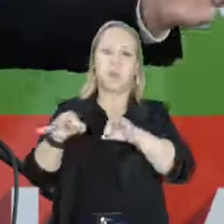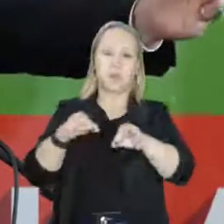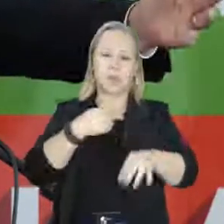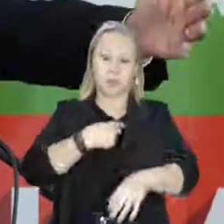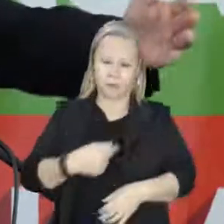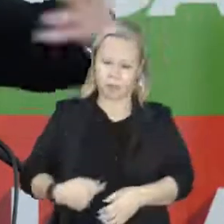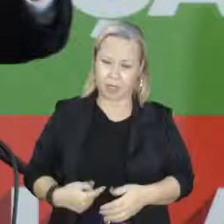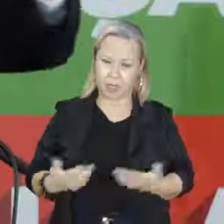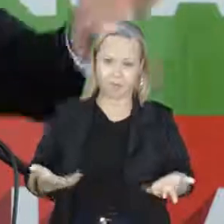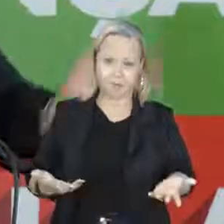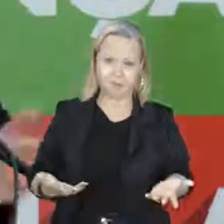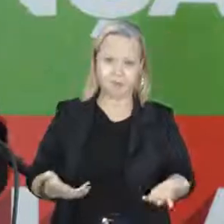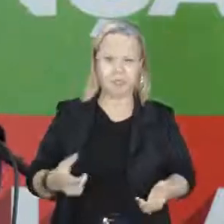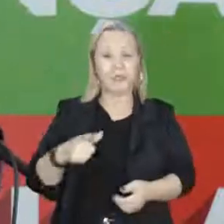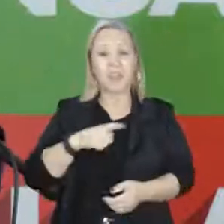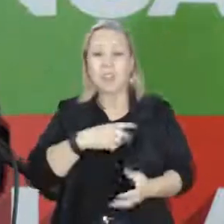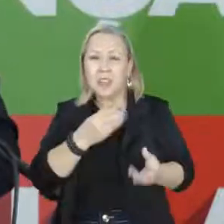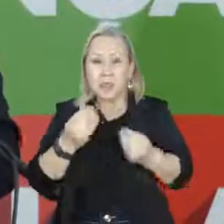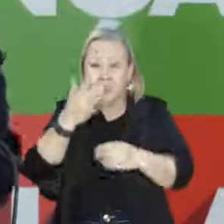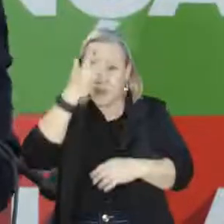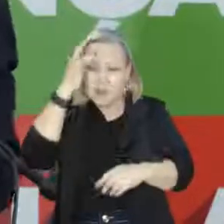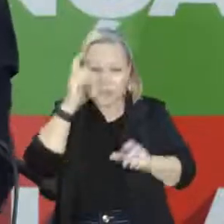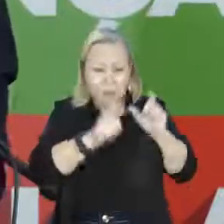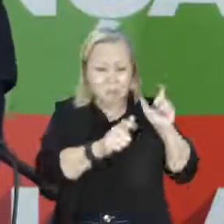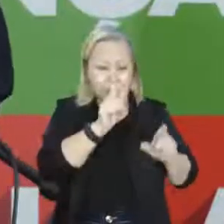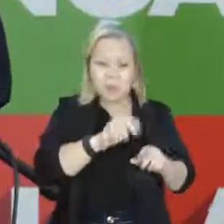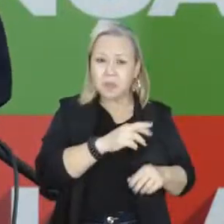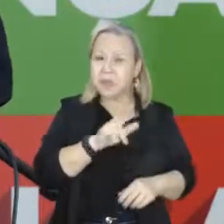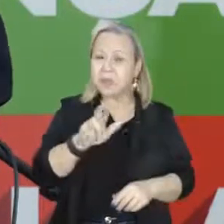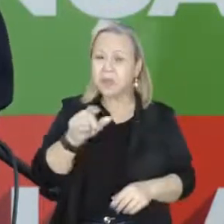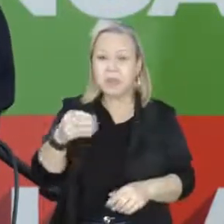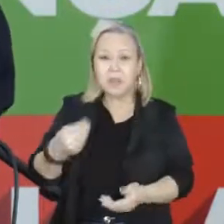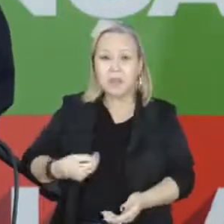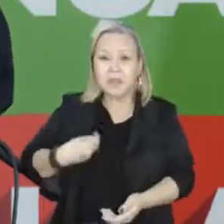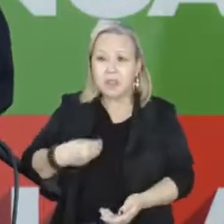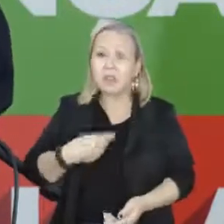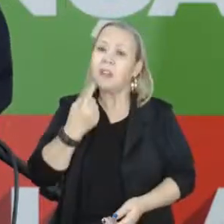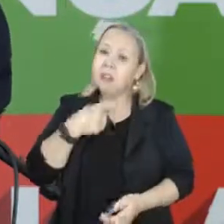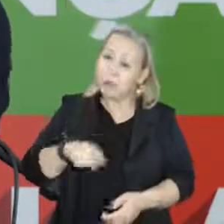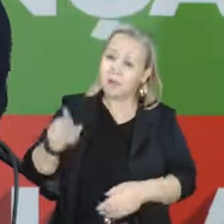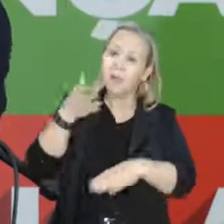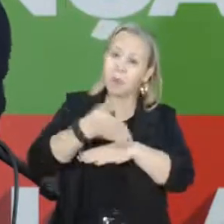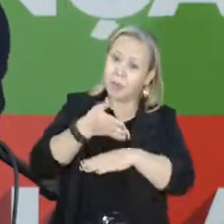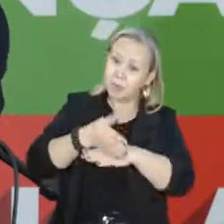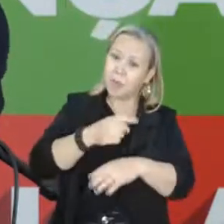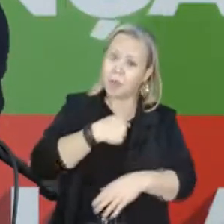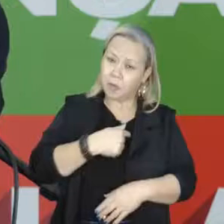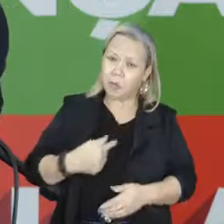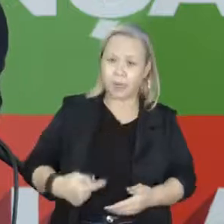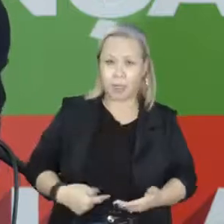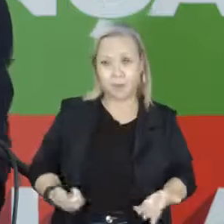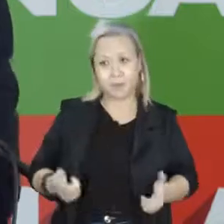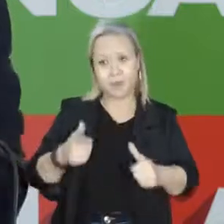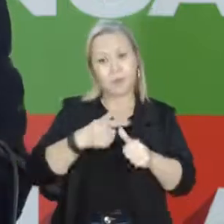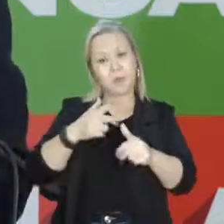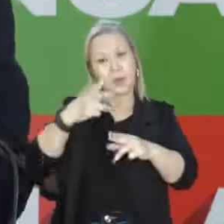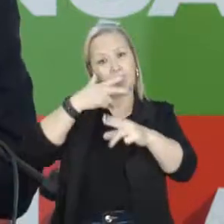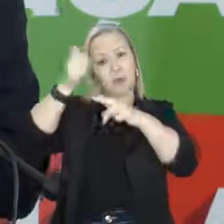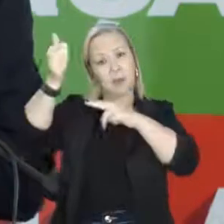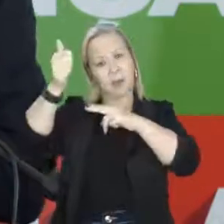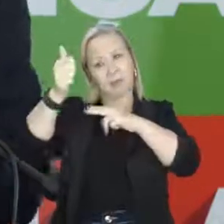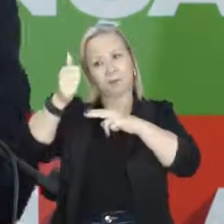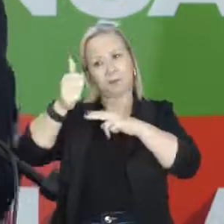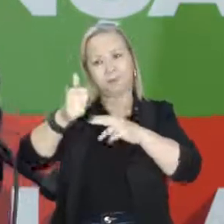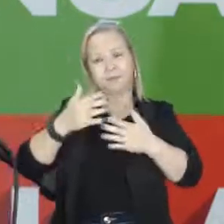nem aqui, nem passou perto desse hotel, que vai participar do governo. Primeiro nós vamos ganhar. Então, a minha